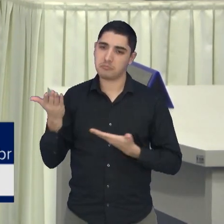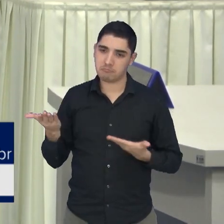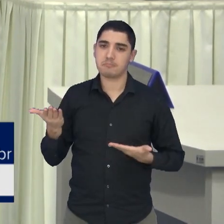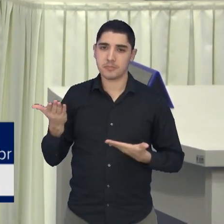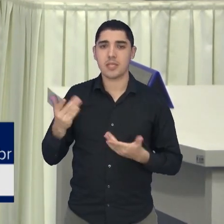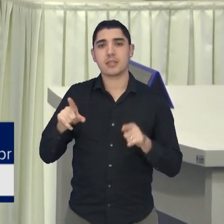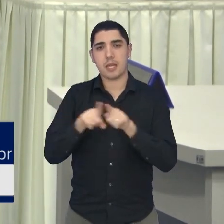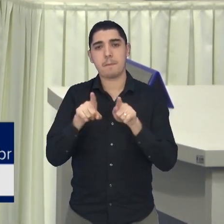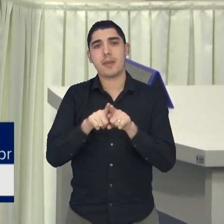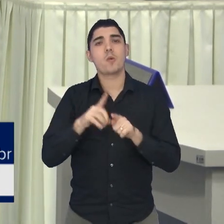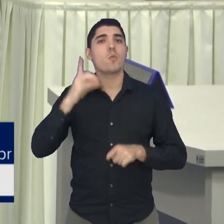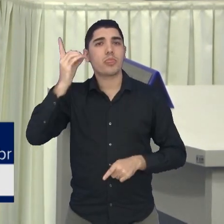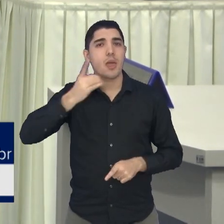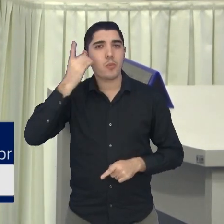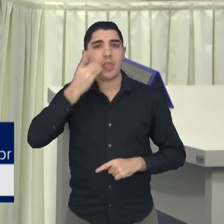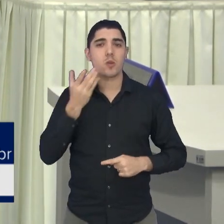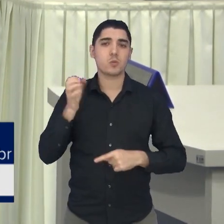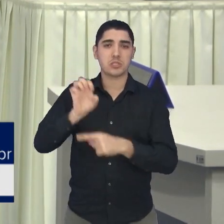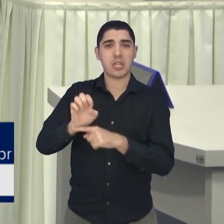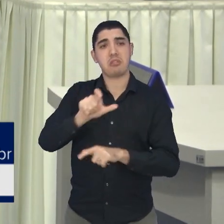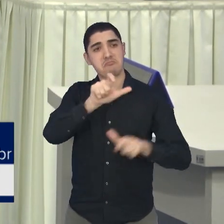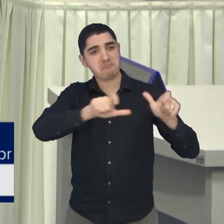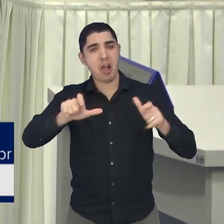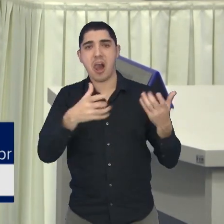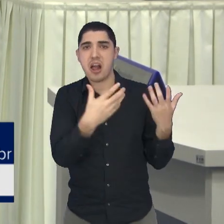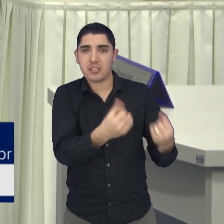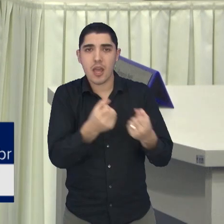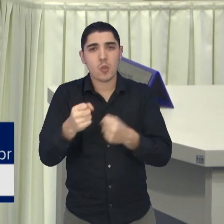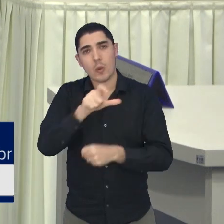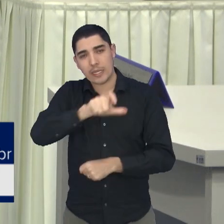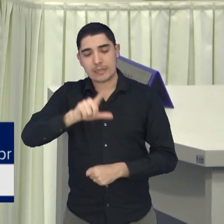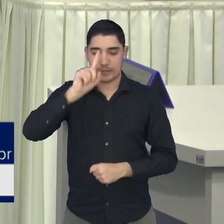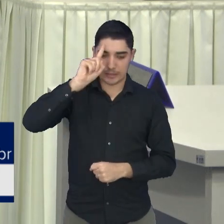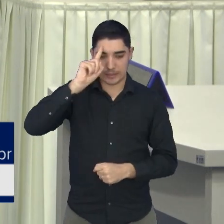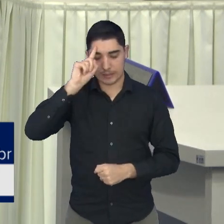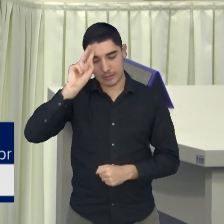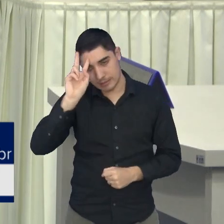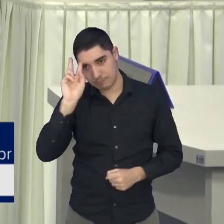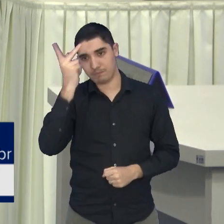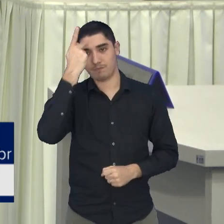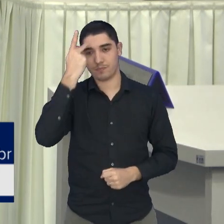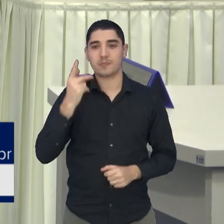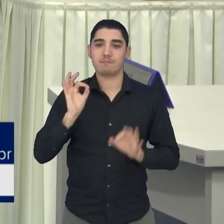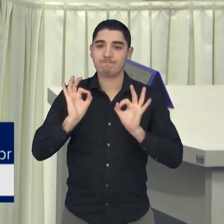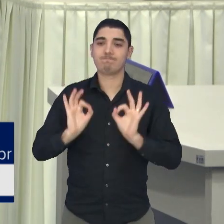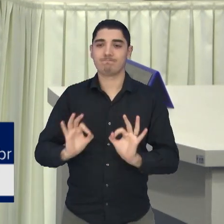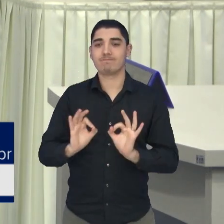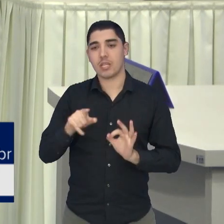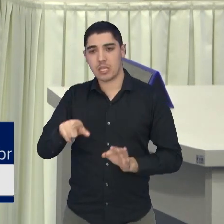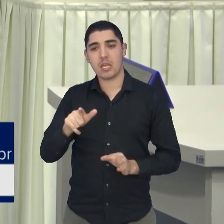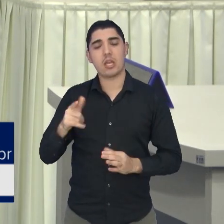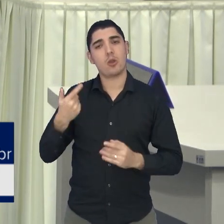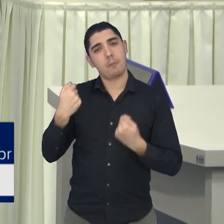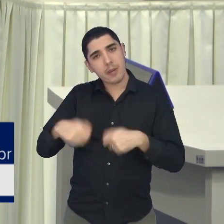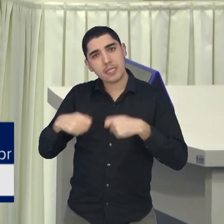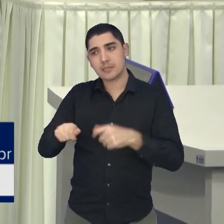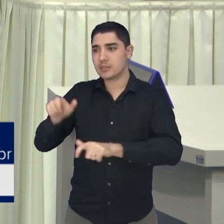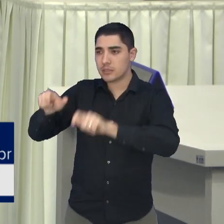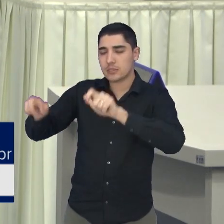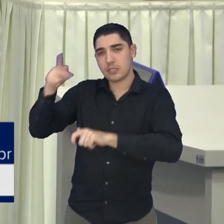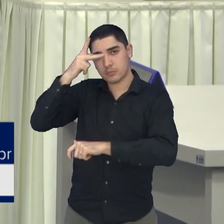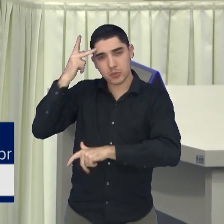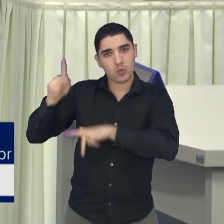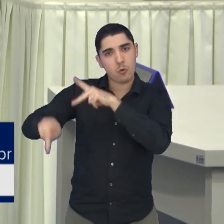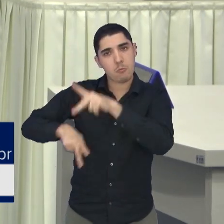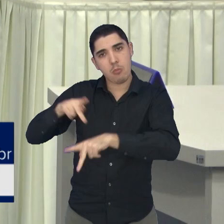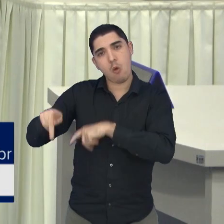deputados estaduais que tiveram essa sensibilidade, né, de enxergar, né, a necessidade e atender